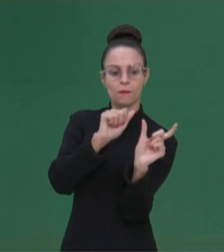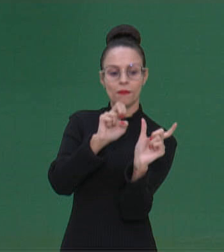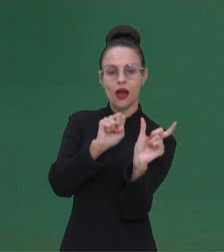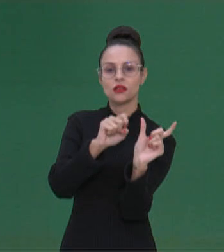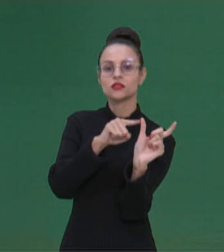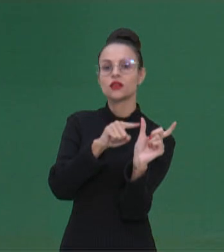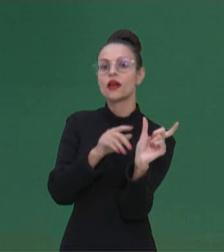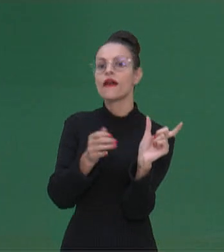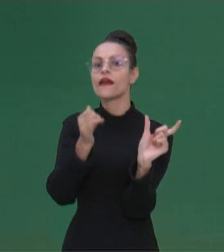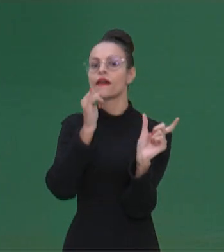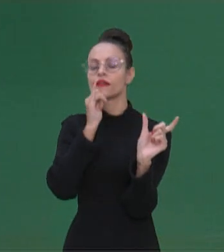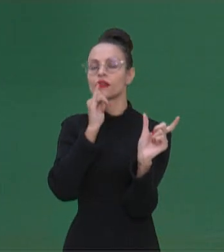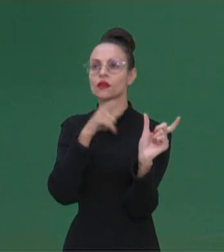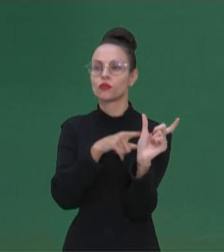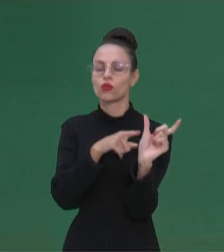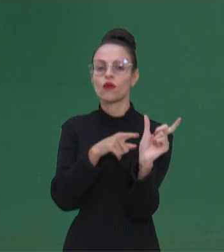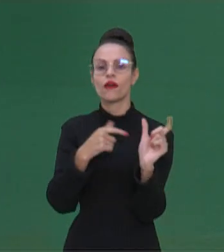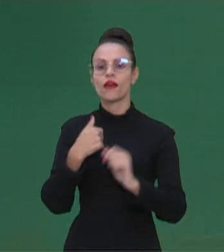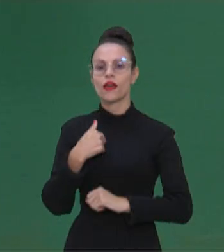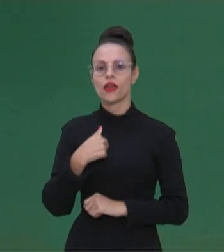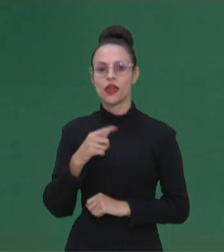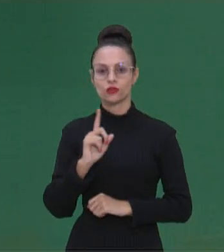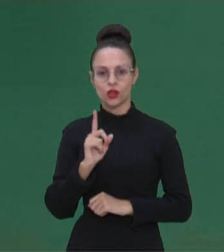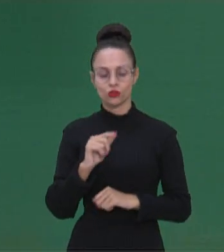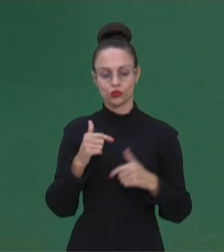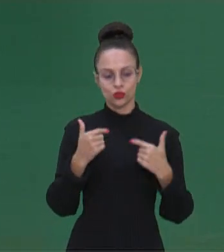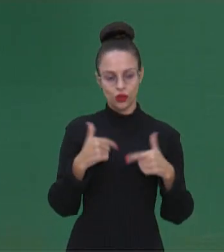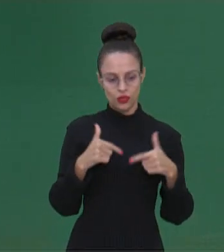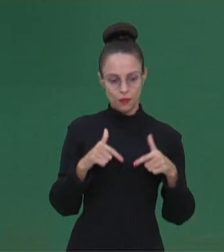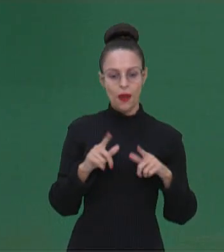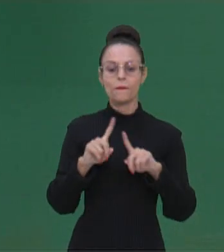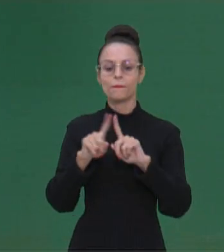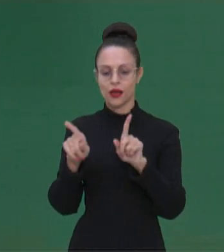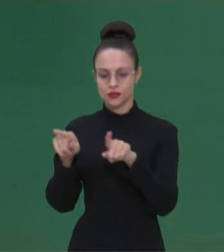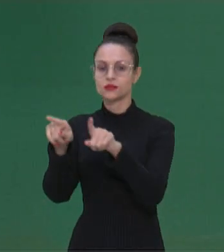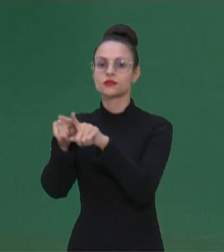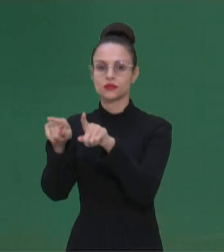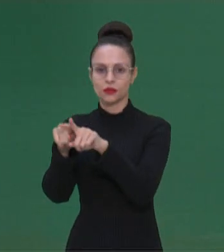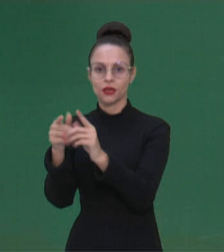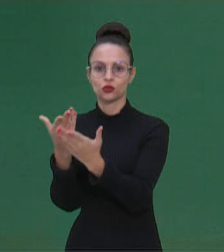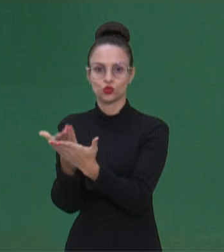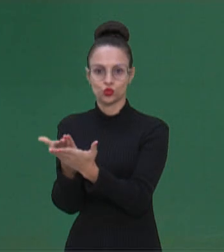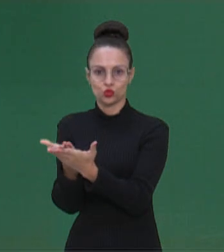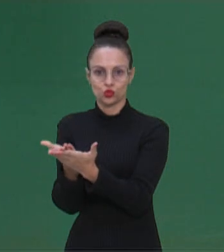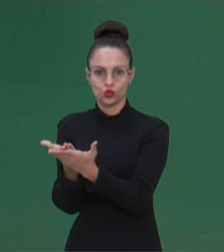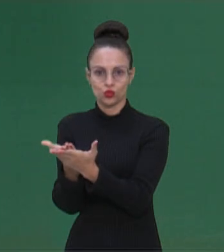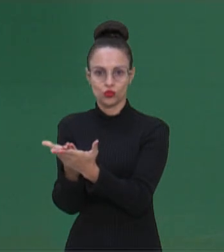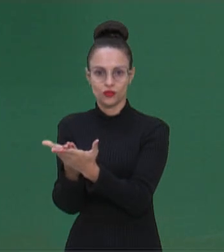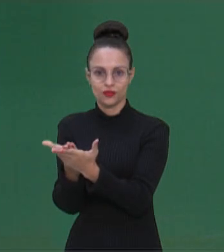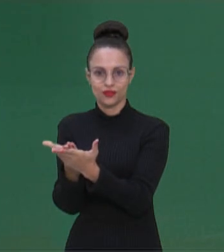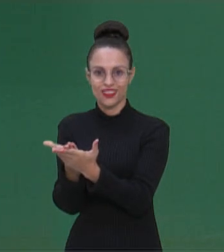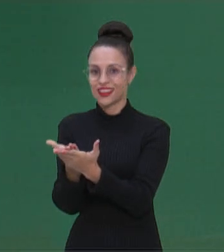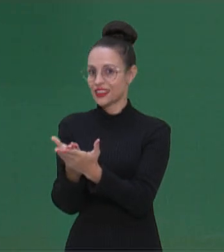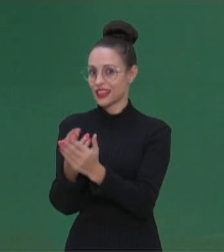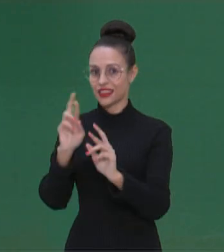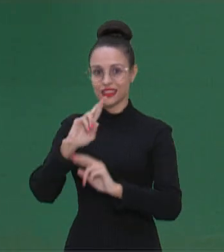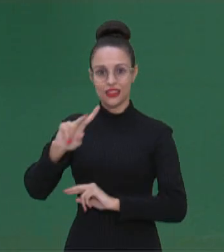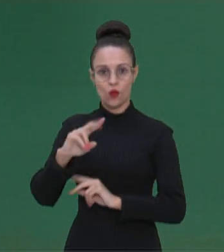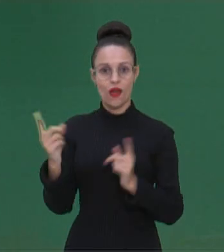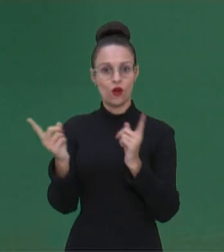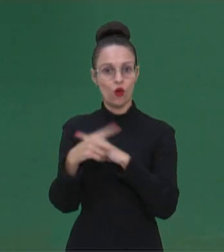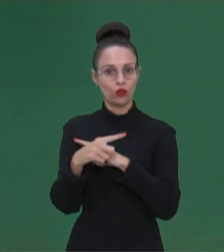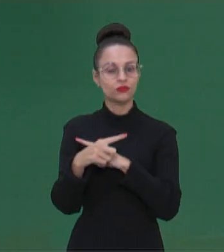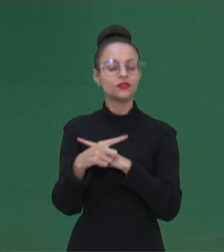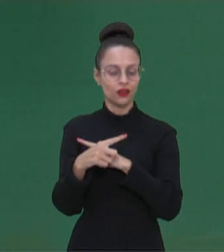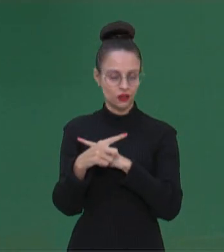digo assim, por exemplo, eu não só trabalho, mas também estudo. Eu não estou dando ideia de contradição,